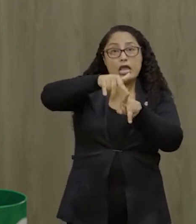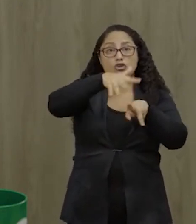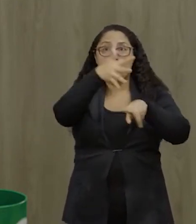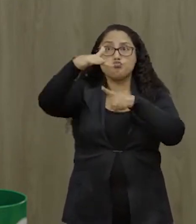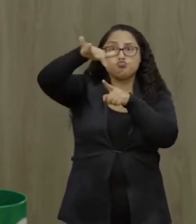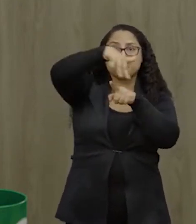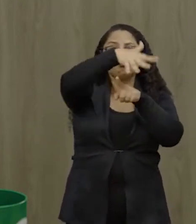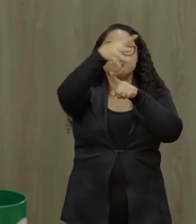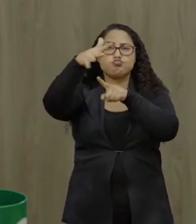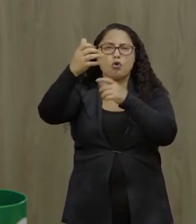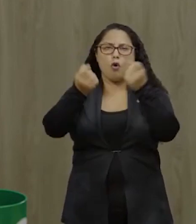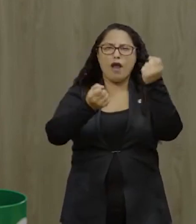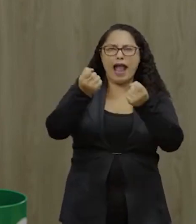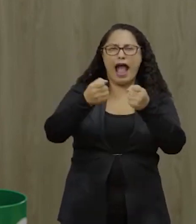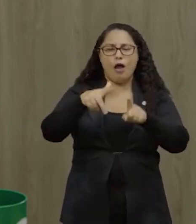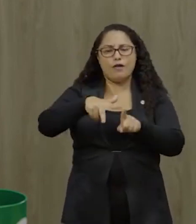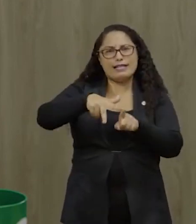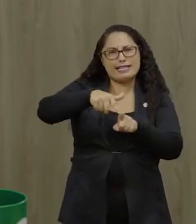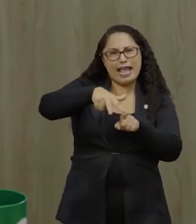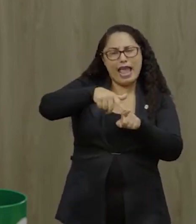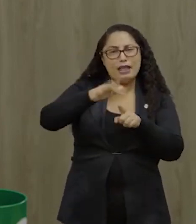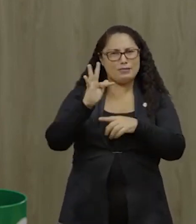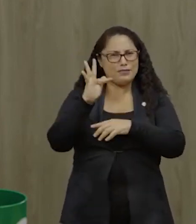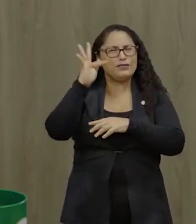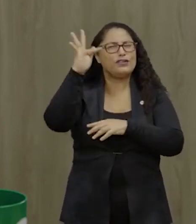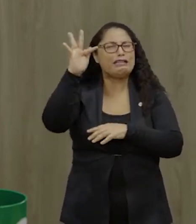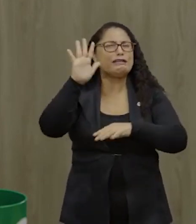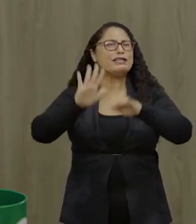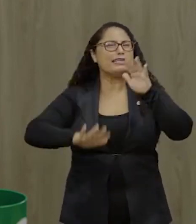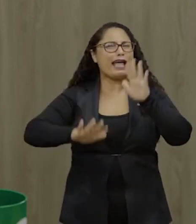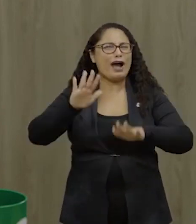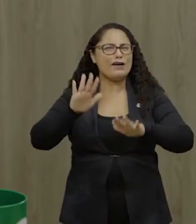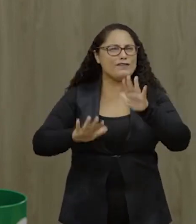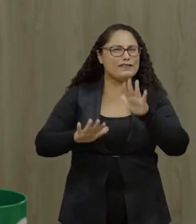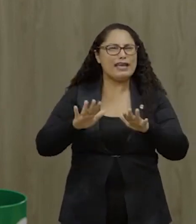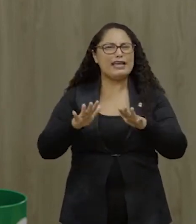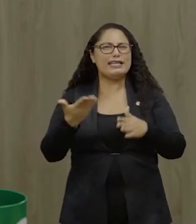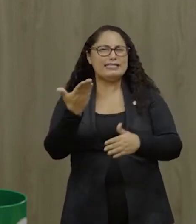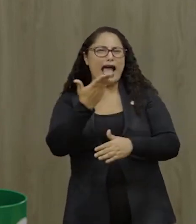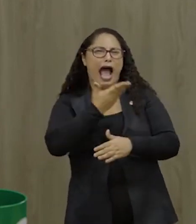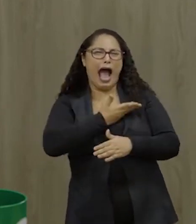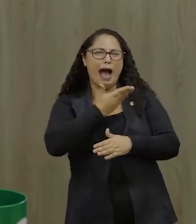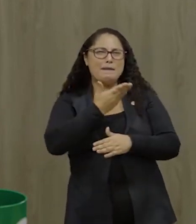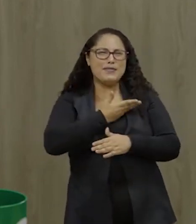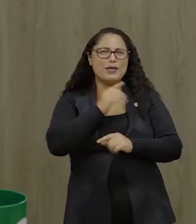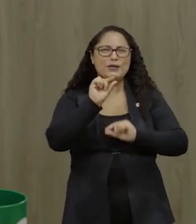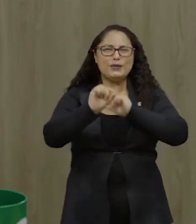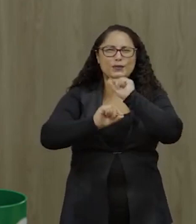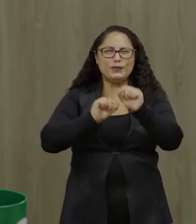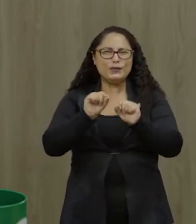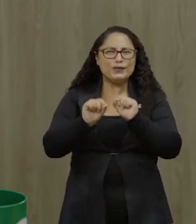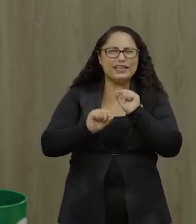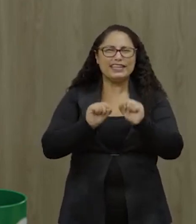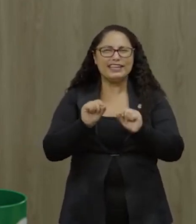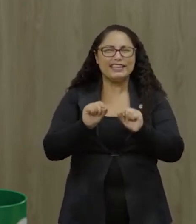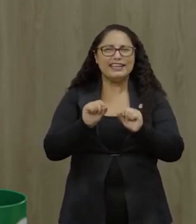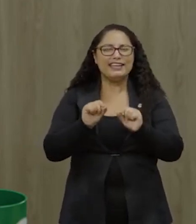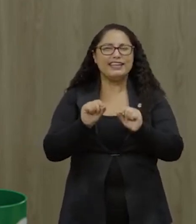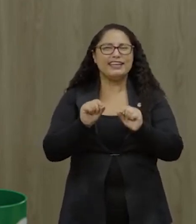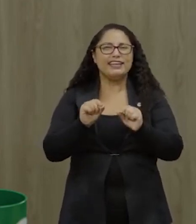No final das contas, os carros, os skates, para o futuro talvez sejam mais amigos